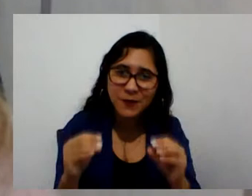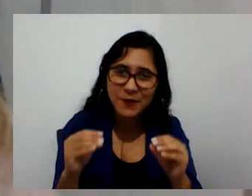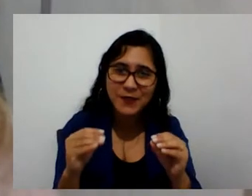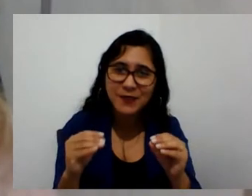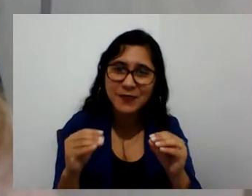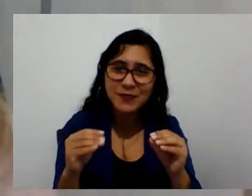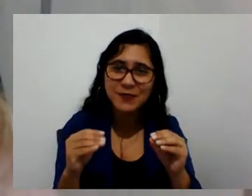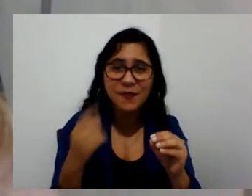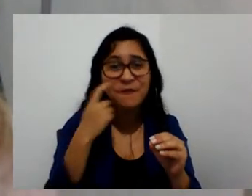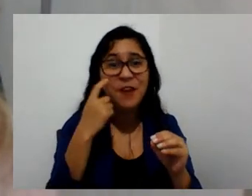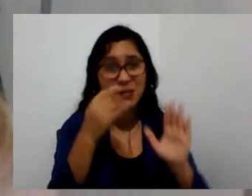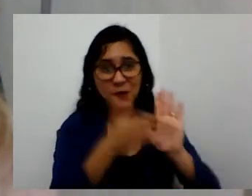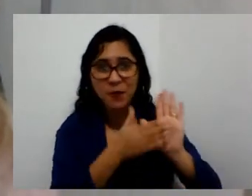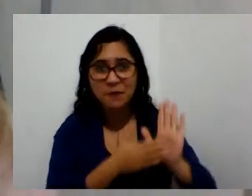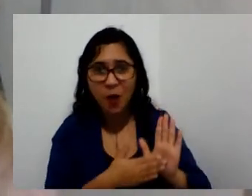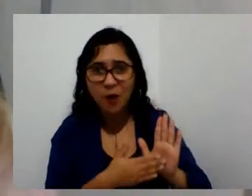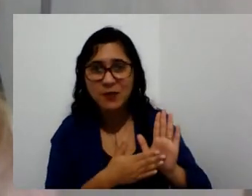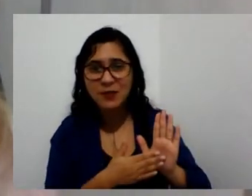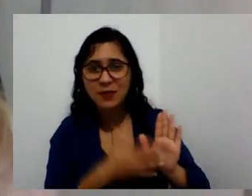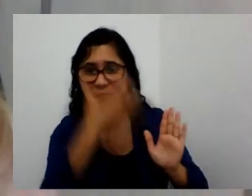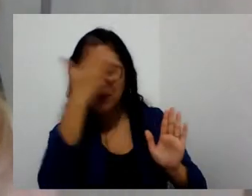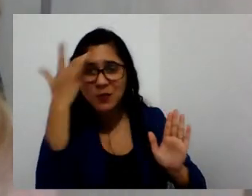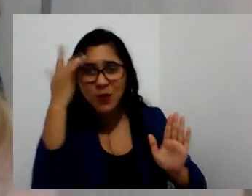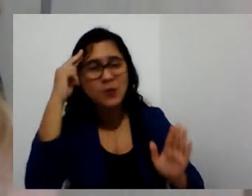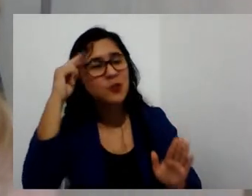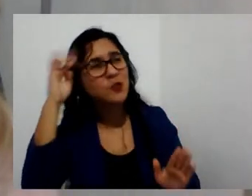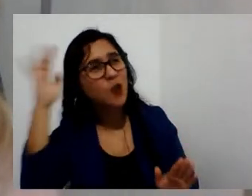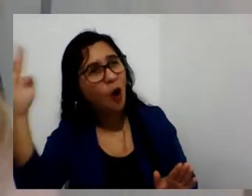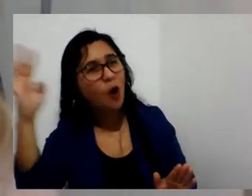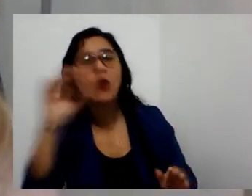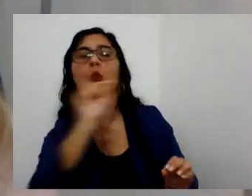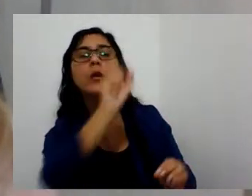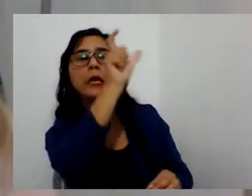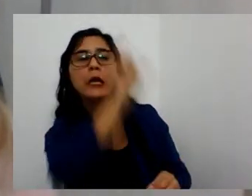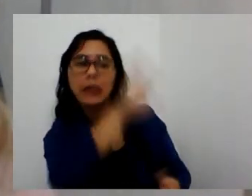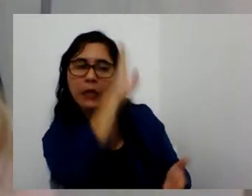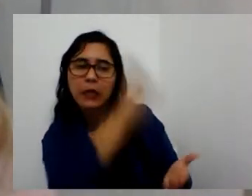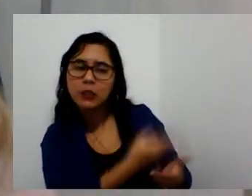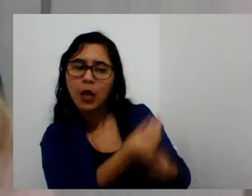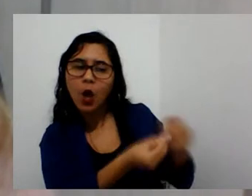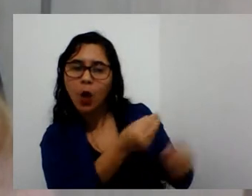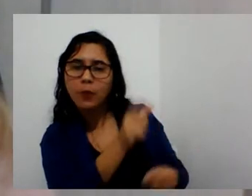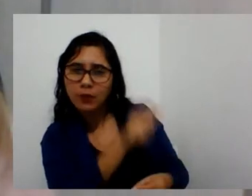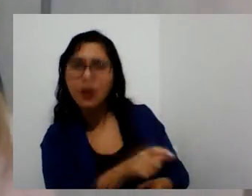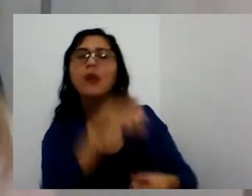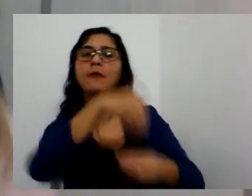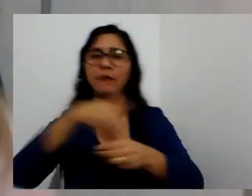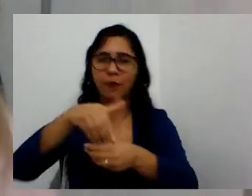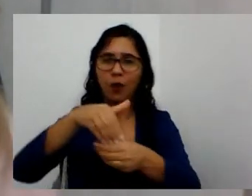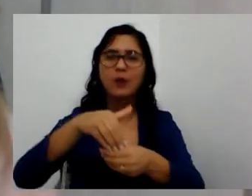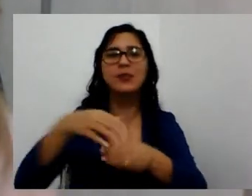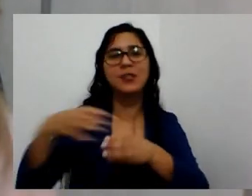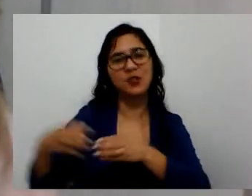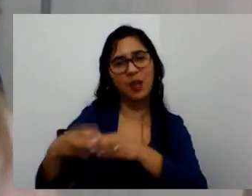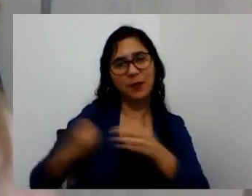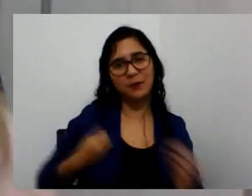Vejam as propostas dos colegas, os sonhos e a credibilidade do candidato. vote na chapa 3.